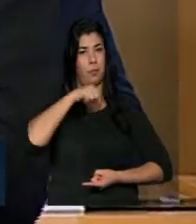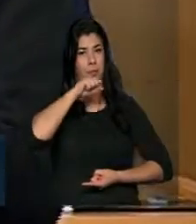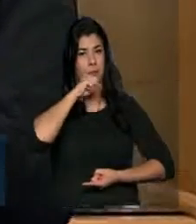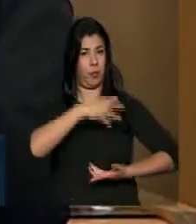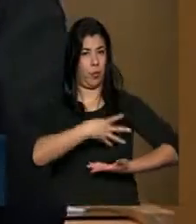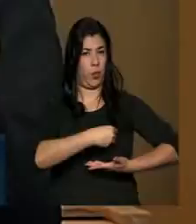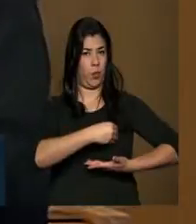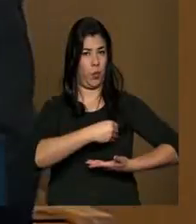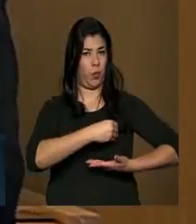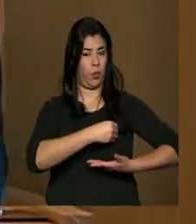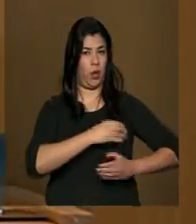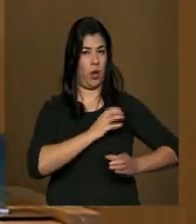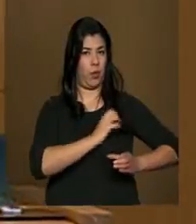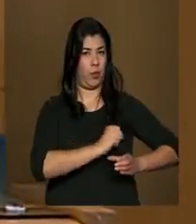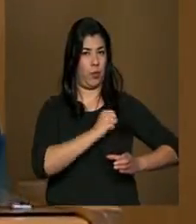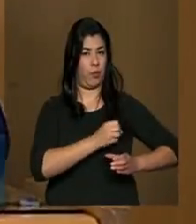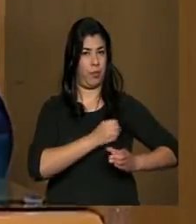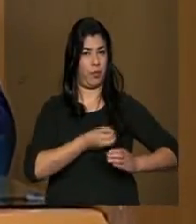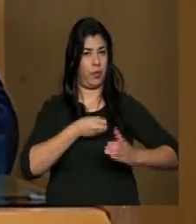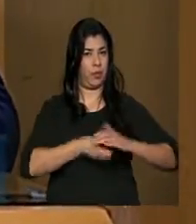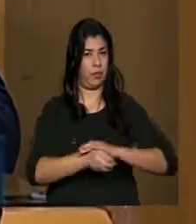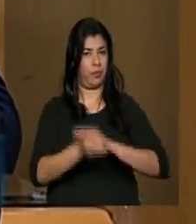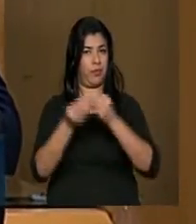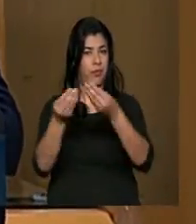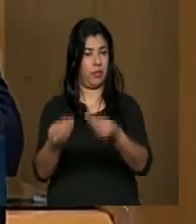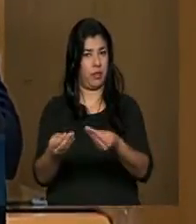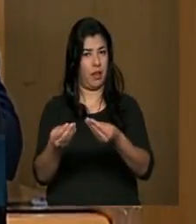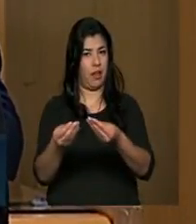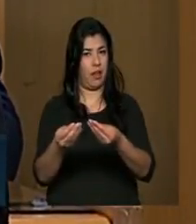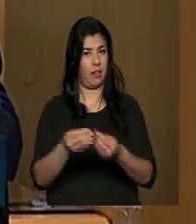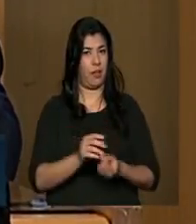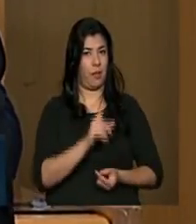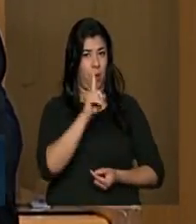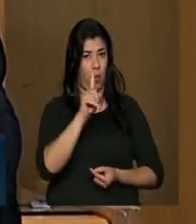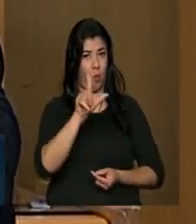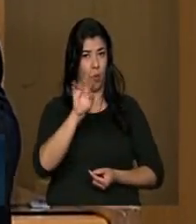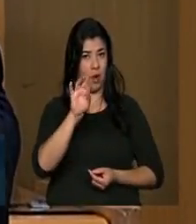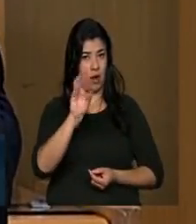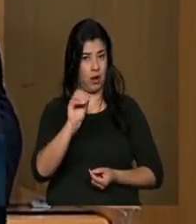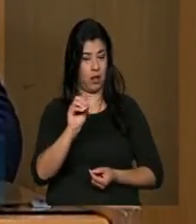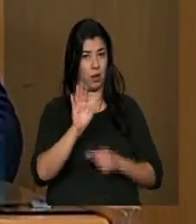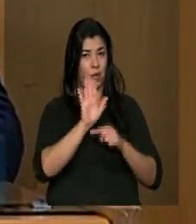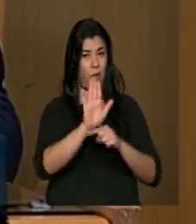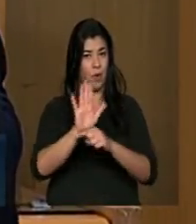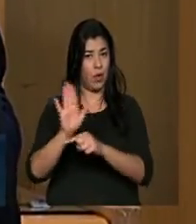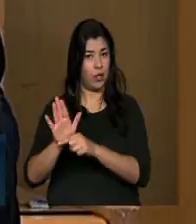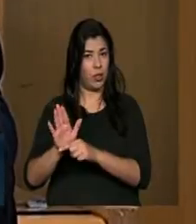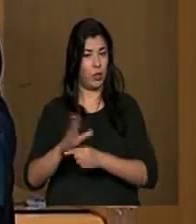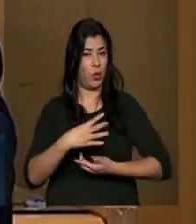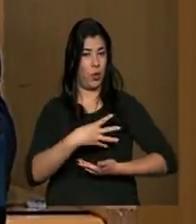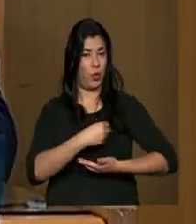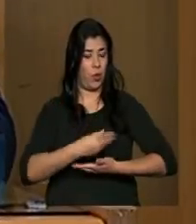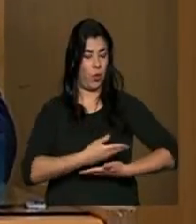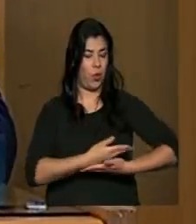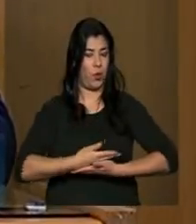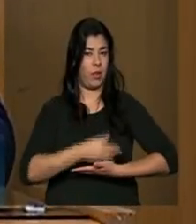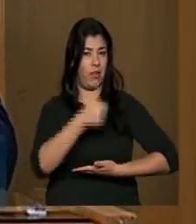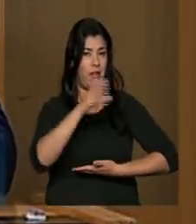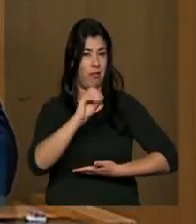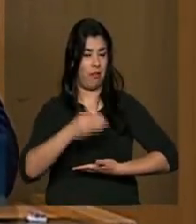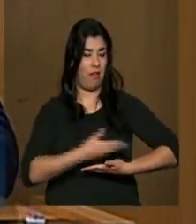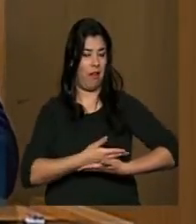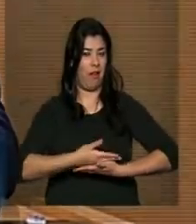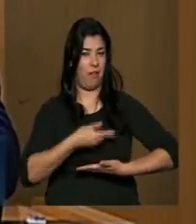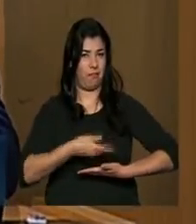doa, ela vai beneficiar cerca de 10 prematurinhos. Né? Então, ela multiplica, né,